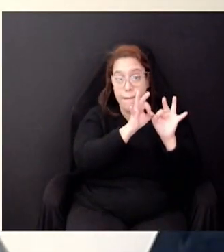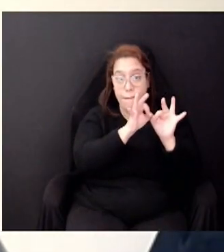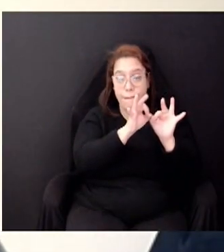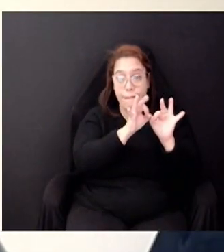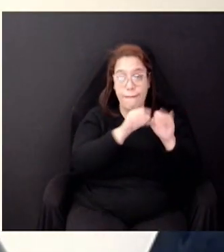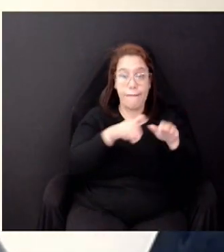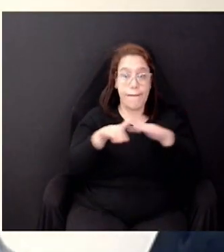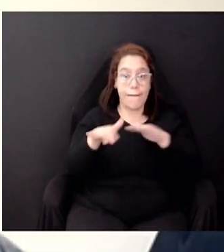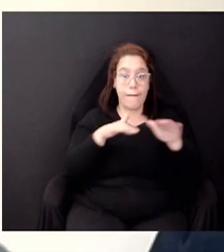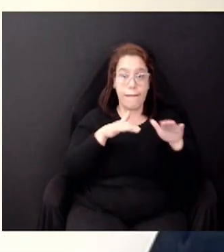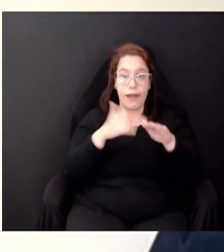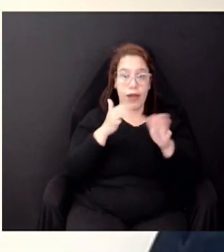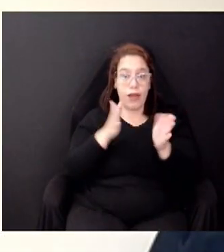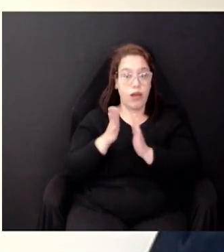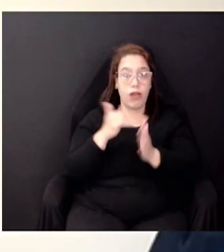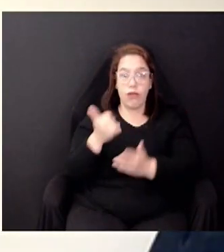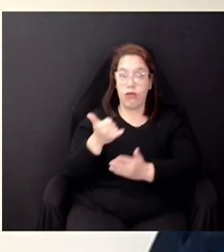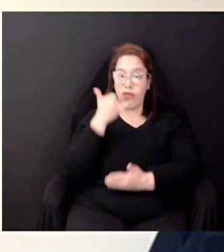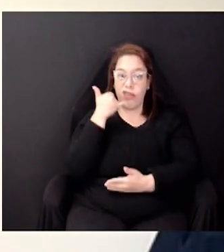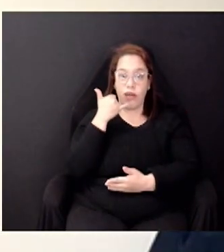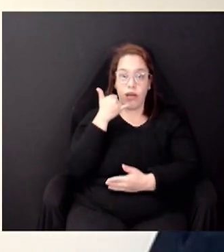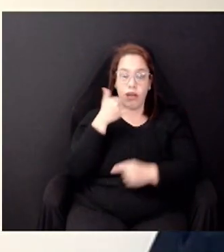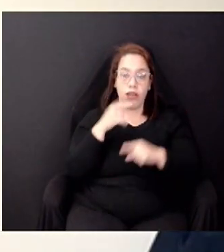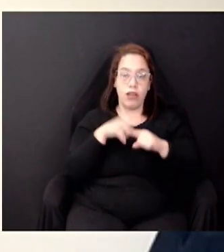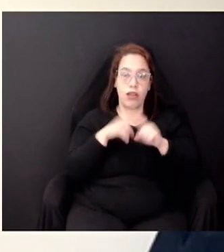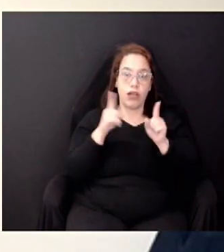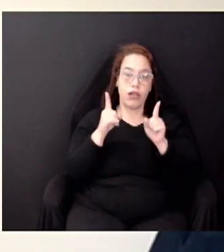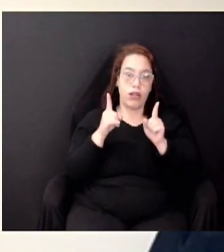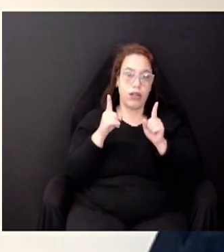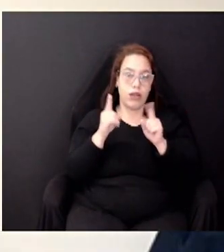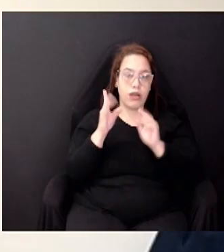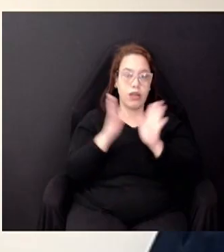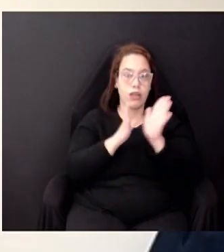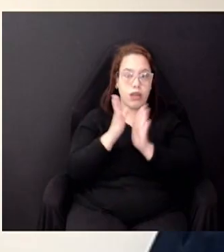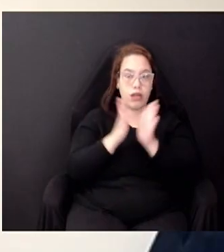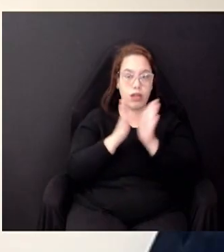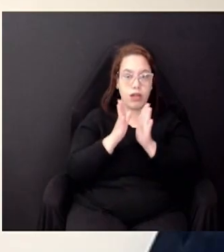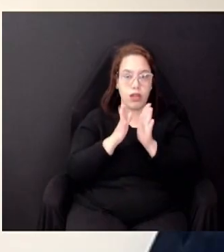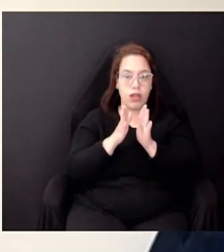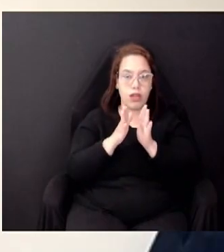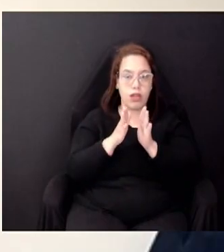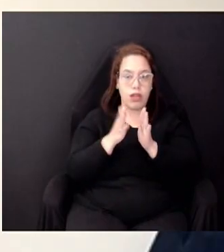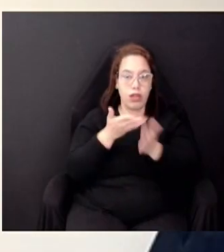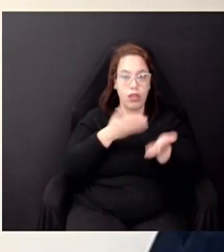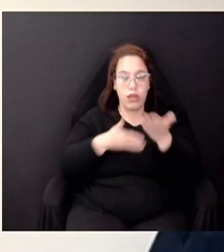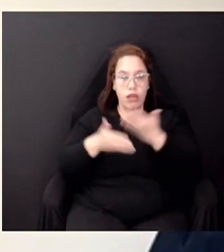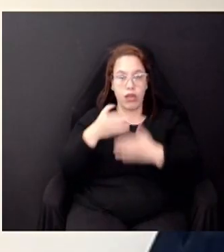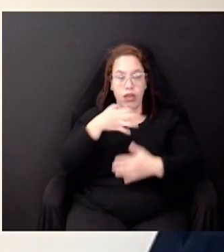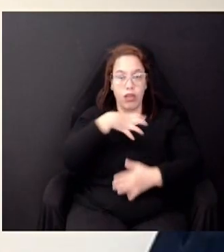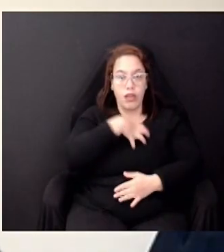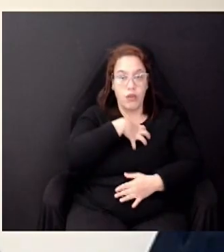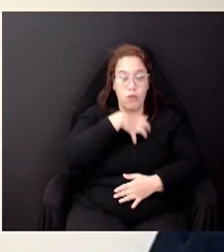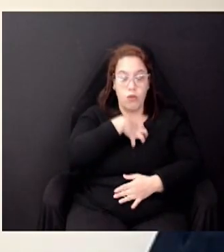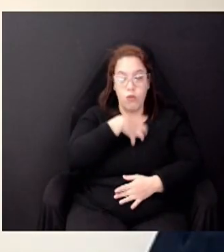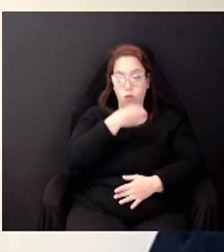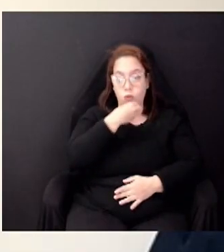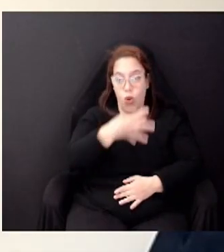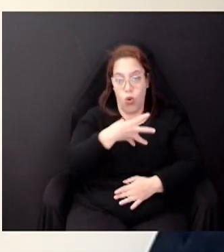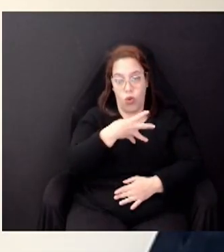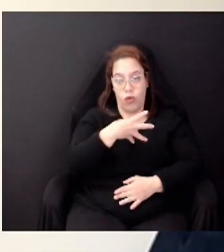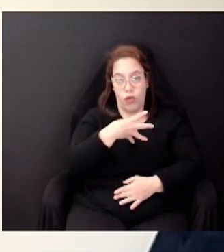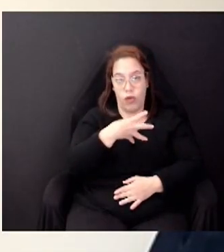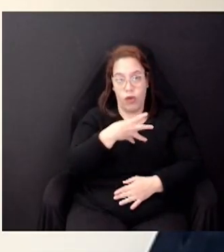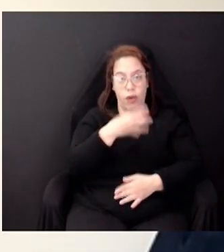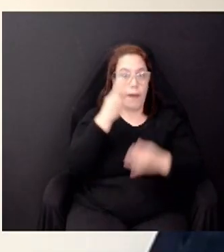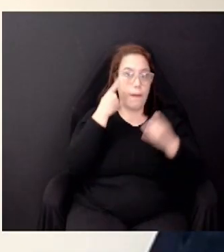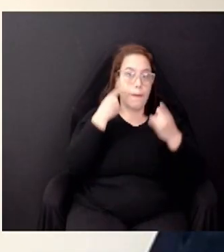ter acesso ao celular, mas eu vou ter acesso a algo que vai me proporcionar sentimentos interessantes,